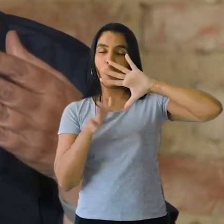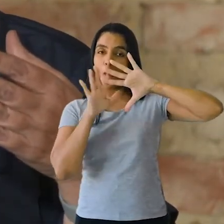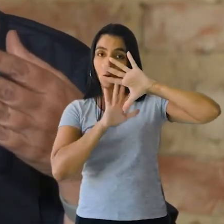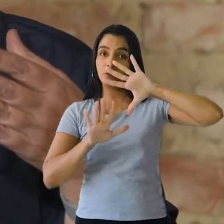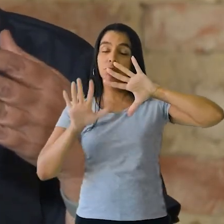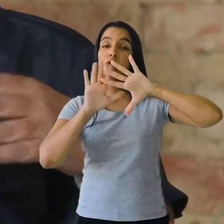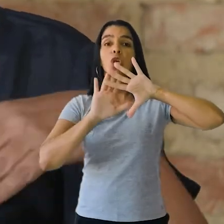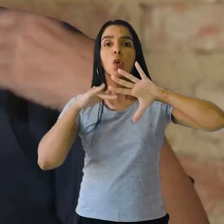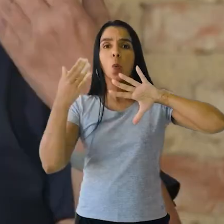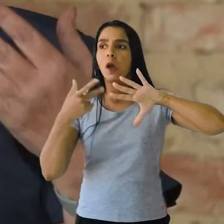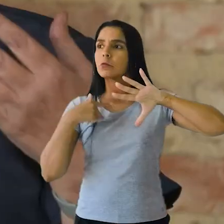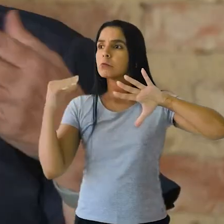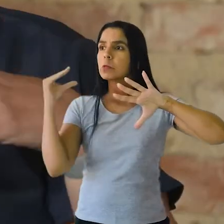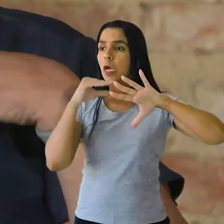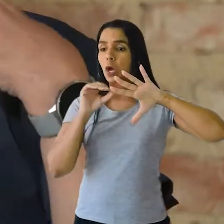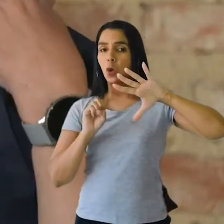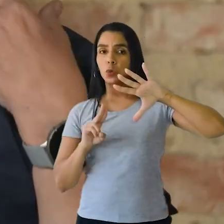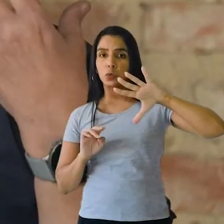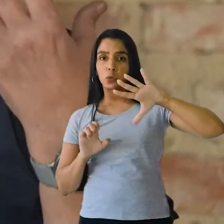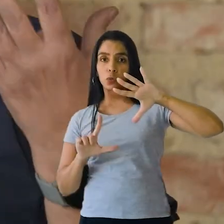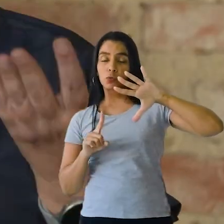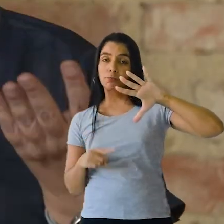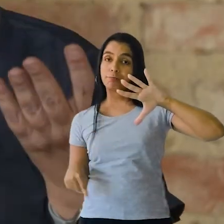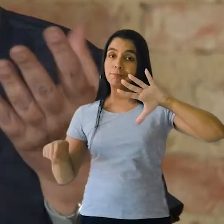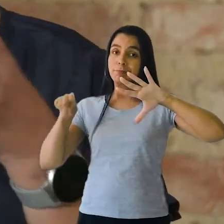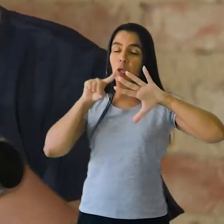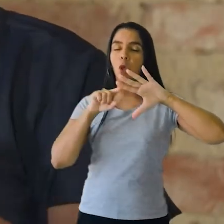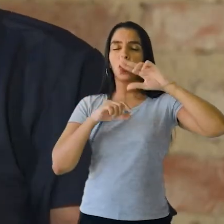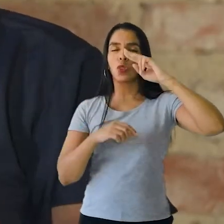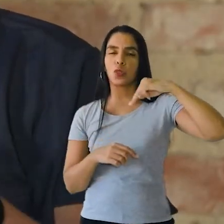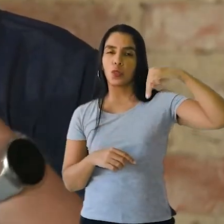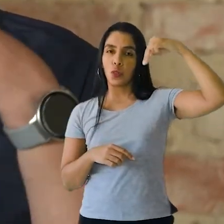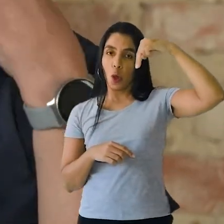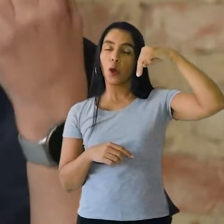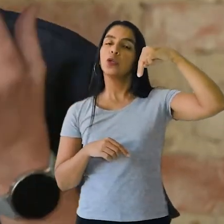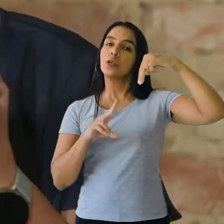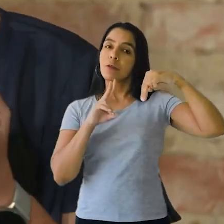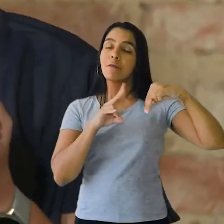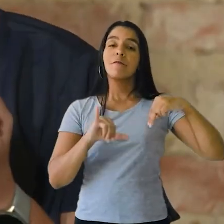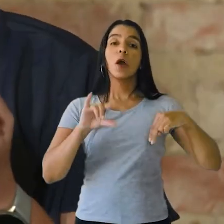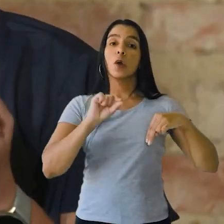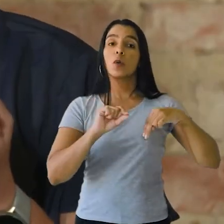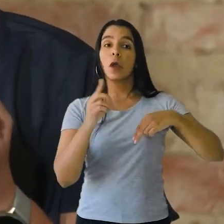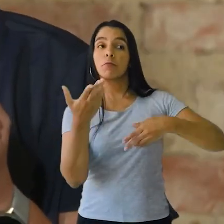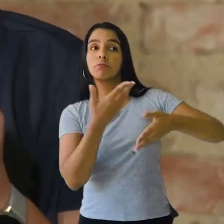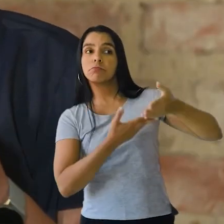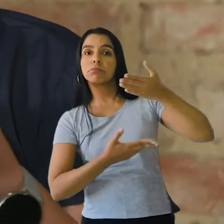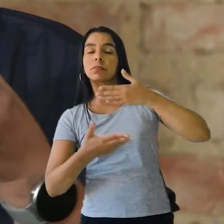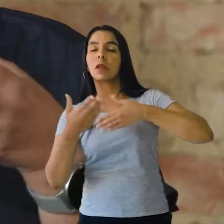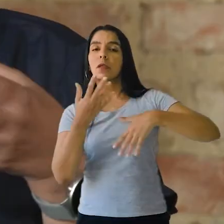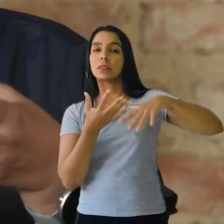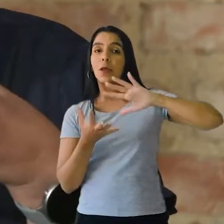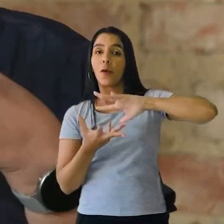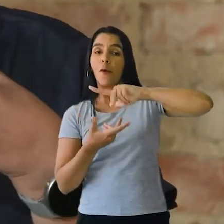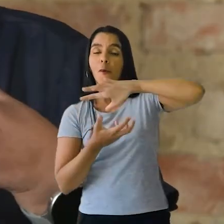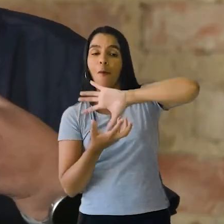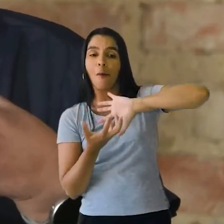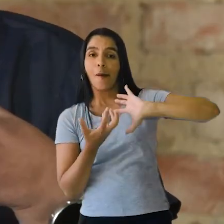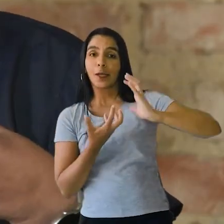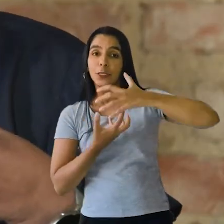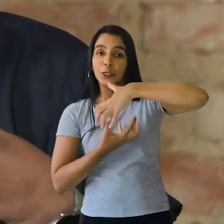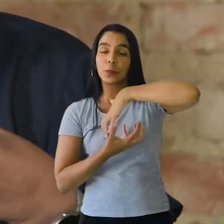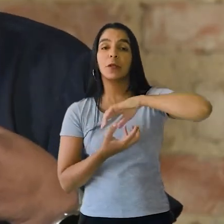hemisfério norte, e na medida que esse calor do hemisfério sul é transferido para o hemisfério norte, ele vai,